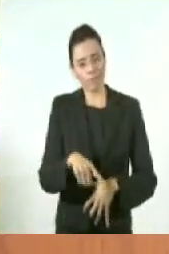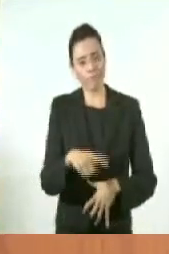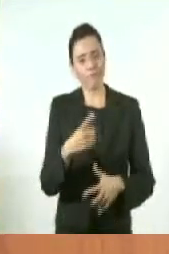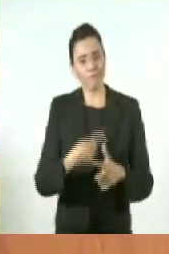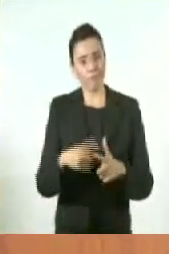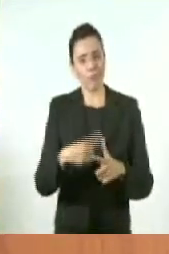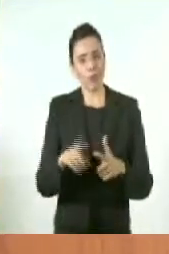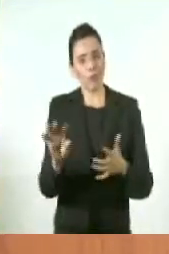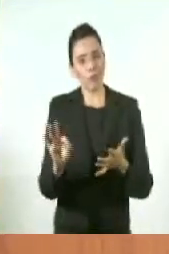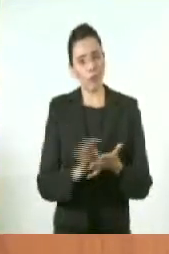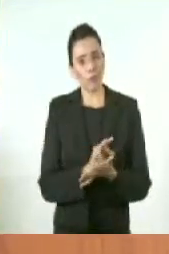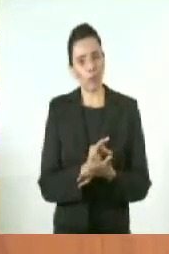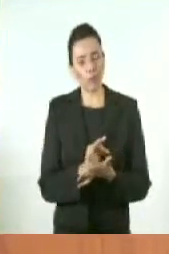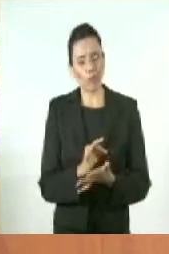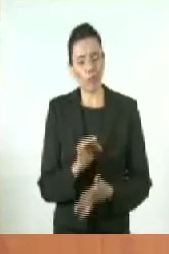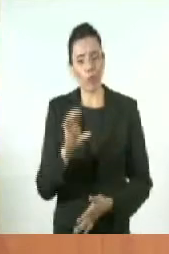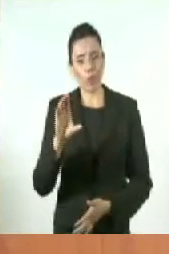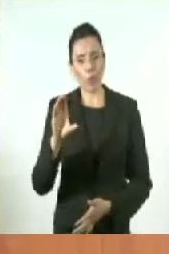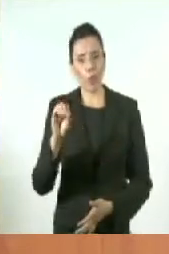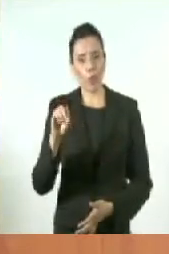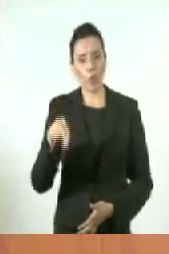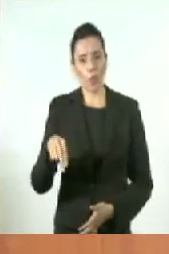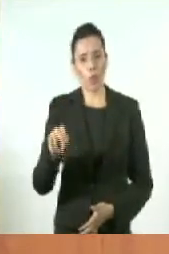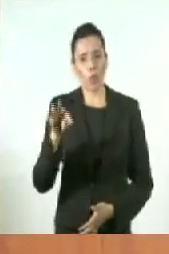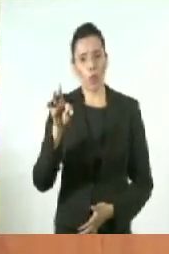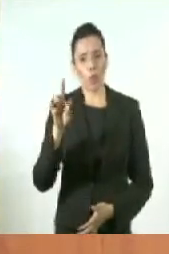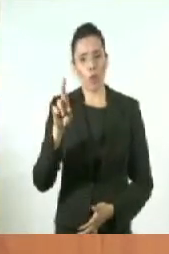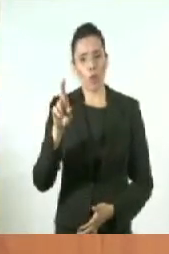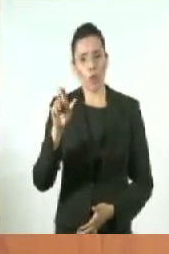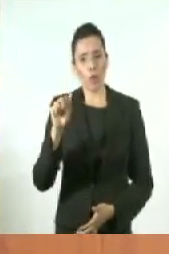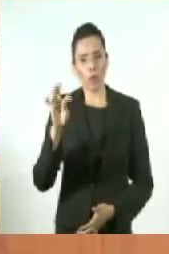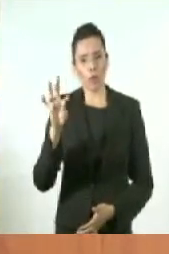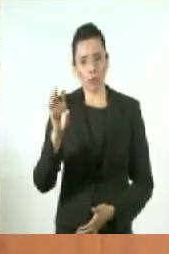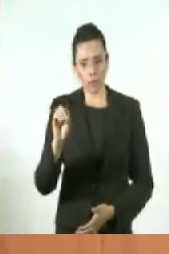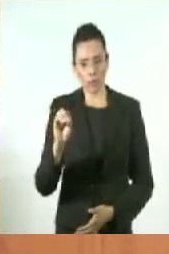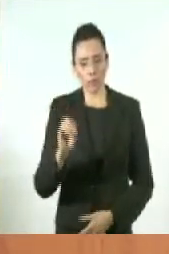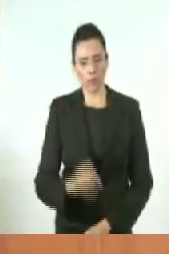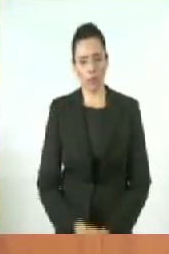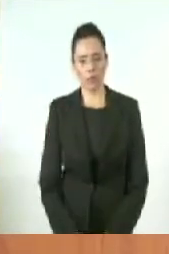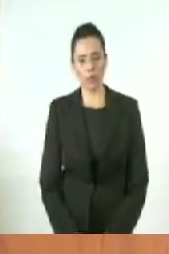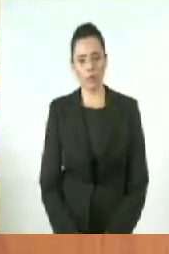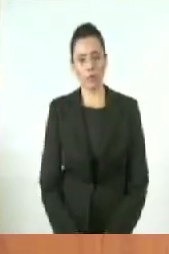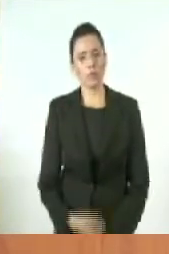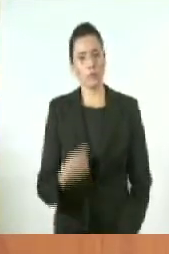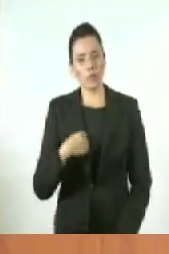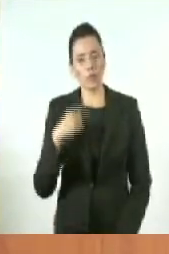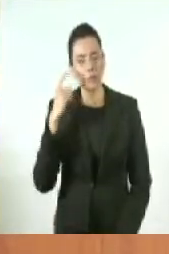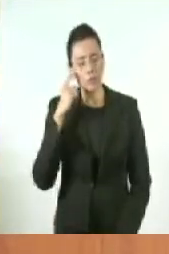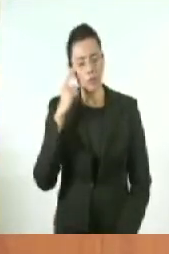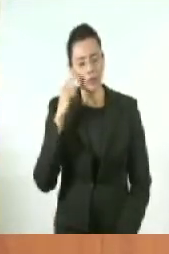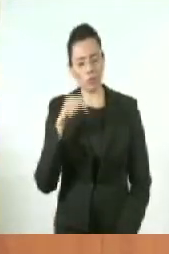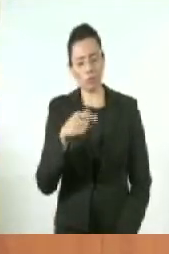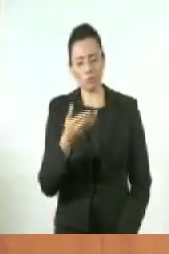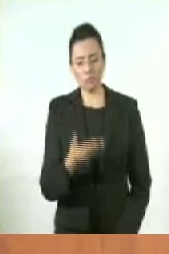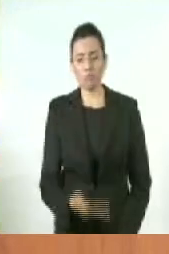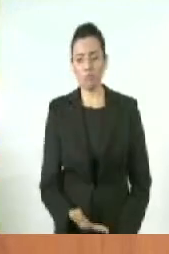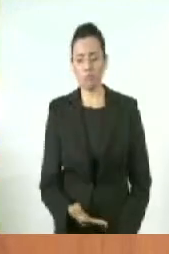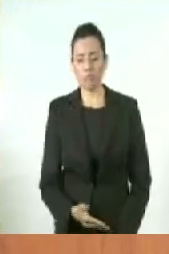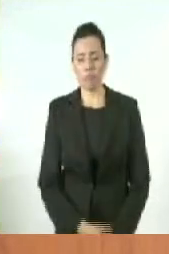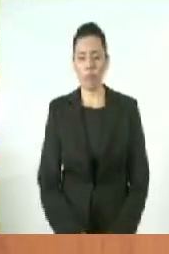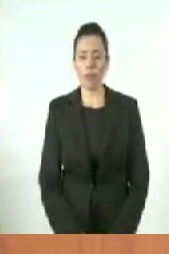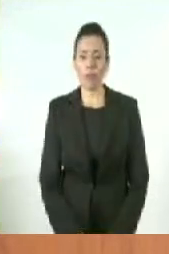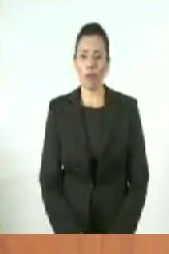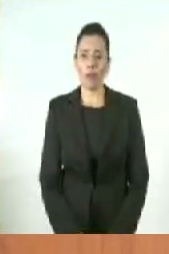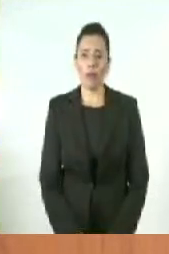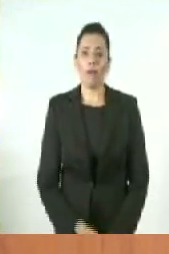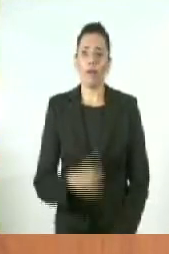um contrato que não sei até que ponto que nós vamos chegar, porque... cada dia que passa, a gente encontra mais coisas.